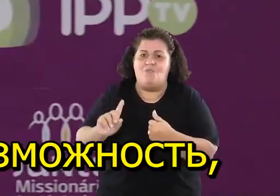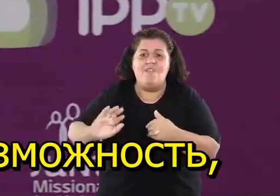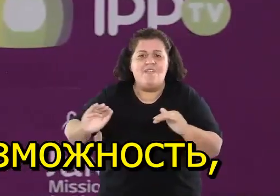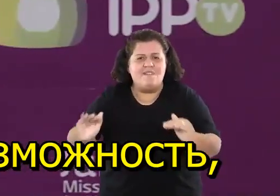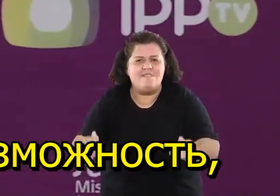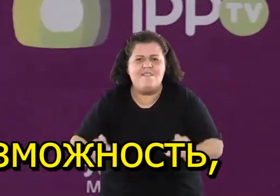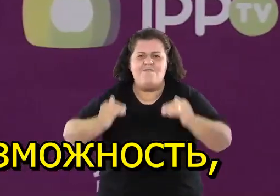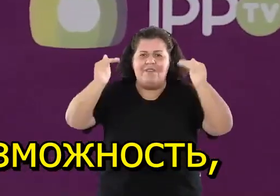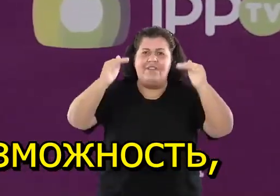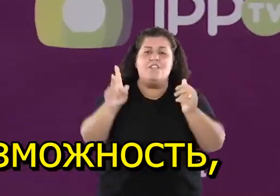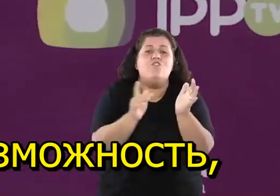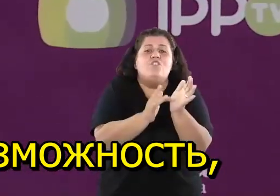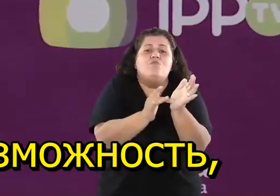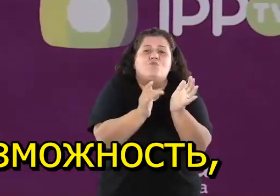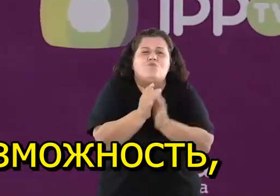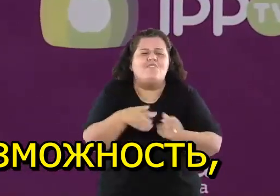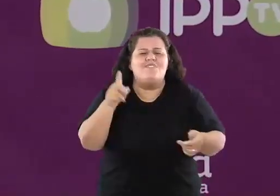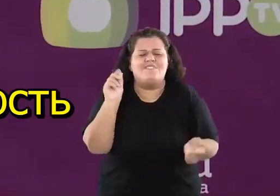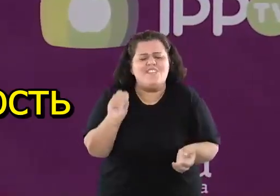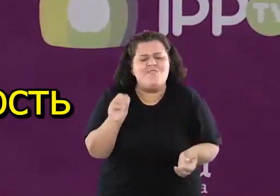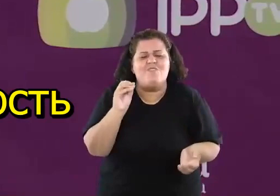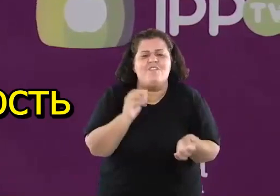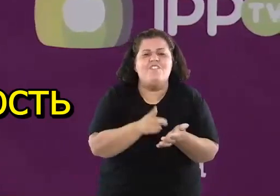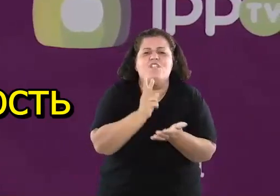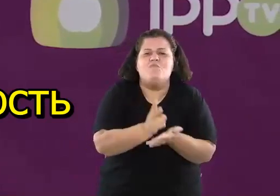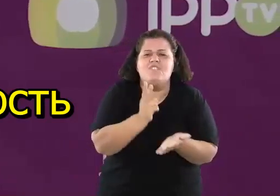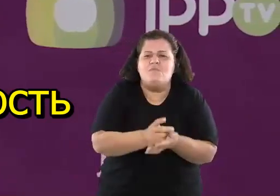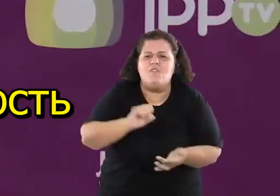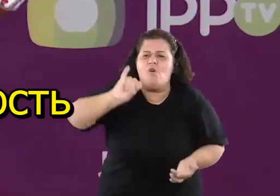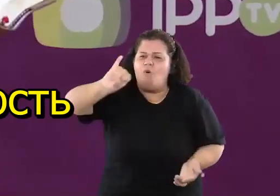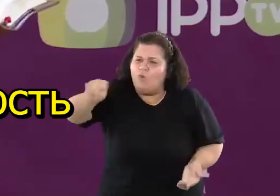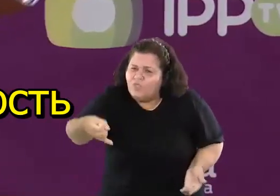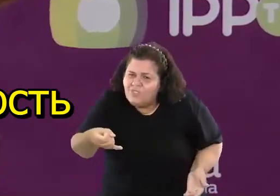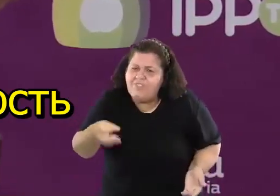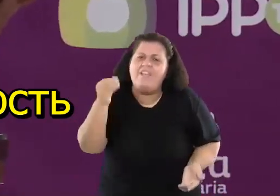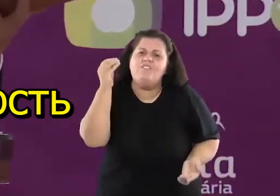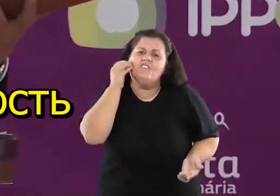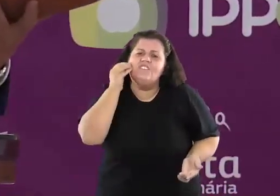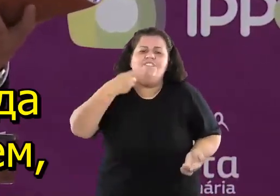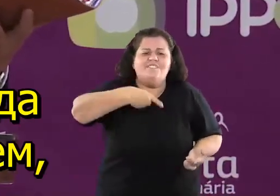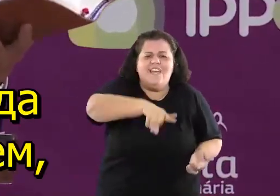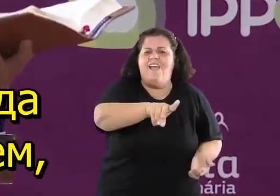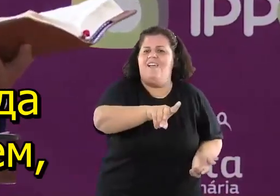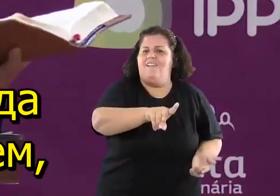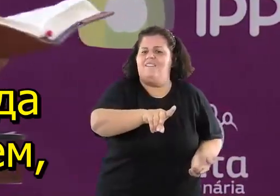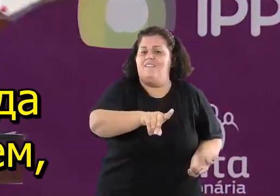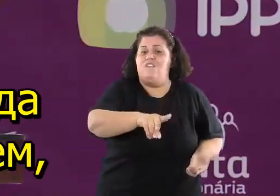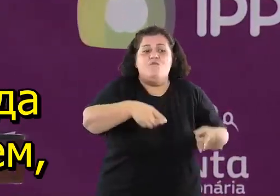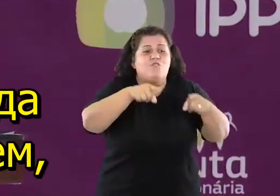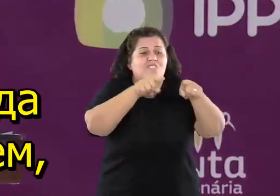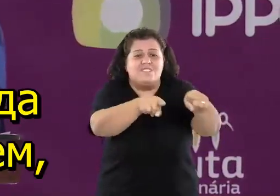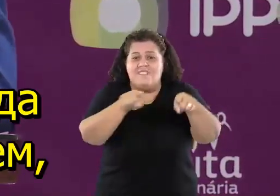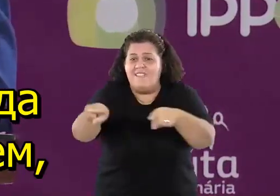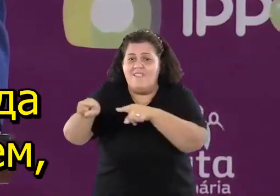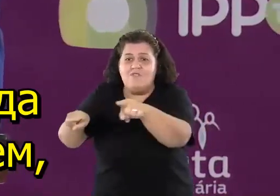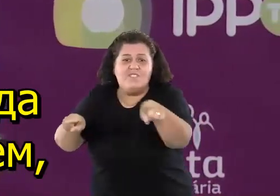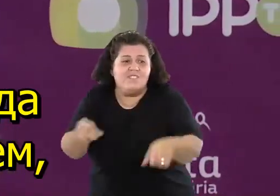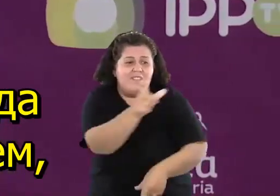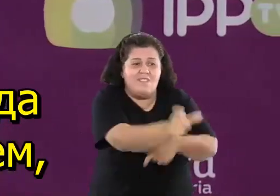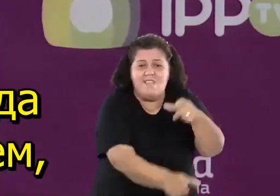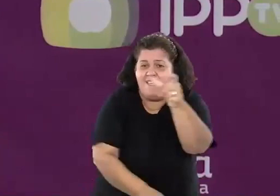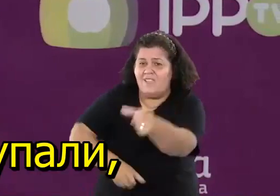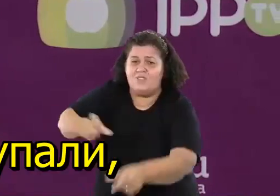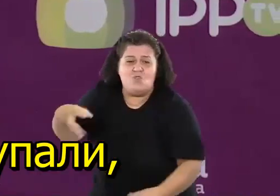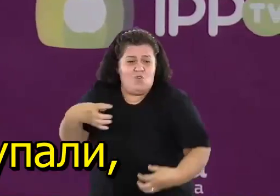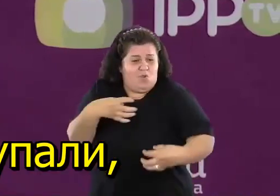nova chance, para dar uma nova oportunidade, para ter você a possibilidade de um recomeço. Talvez você venha aqui hoje com o coração